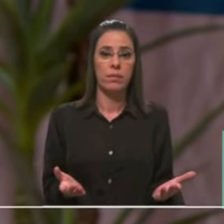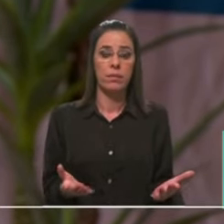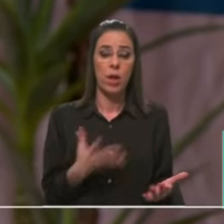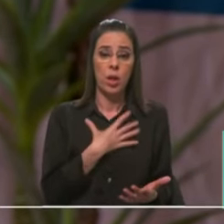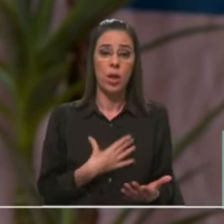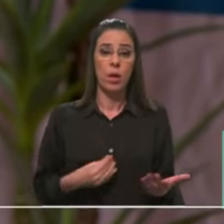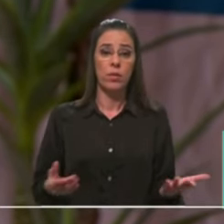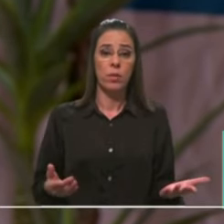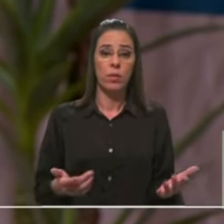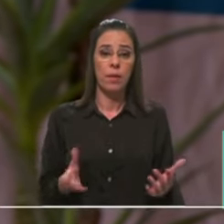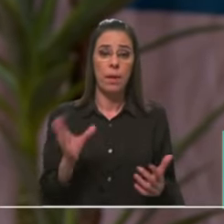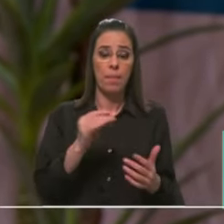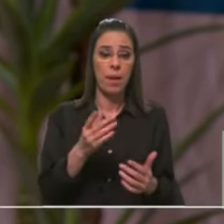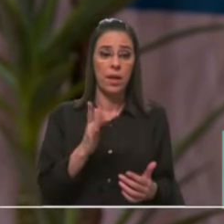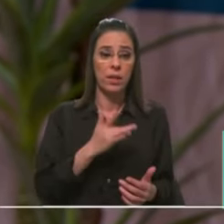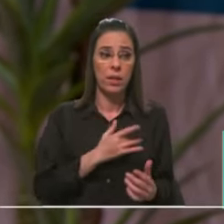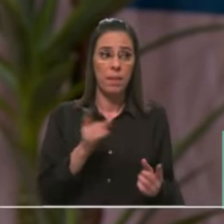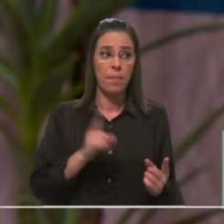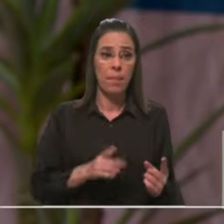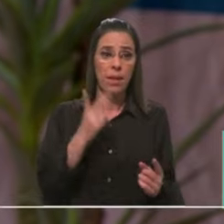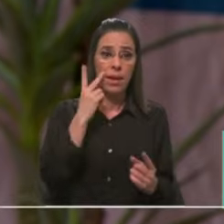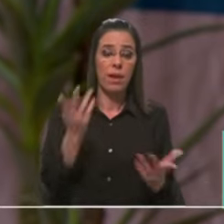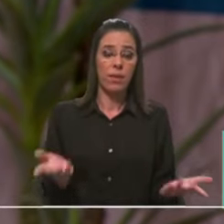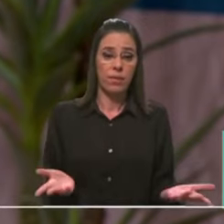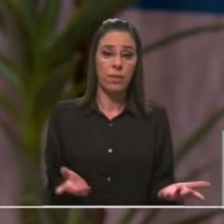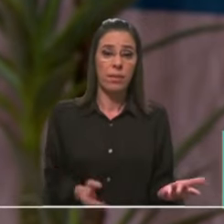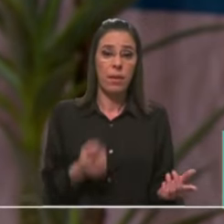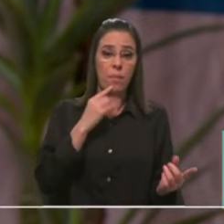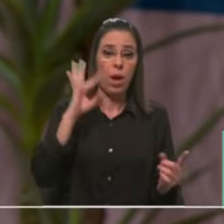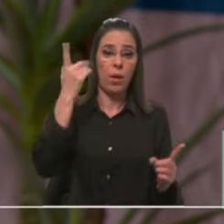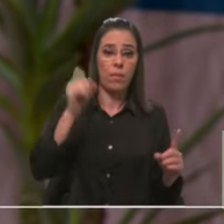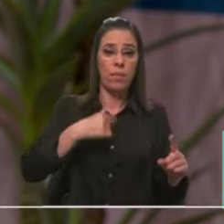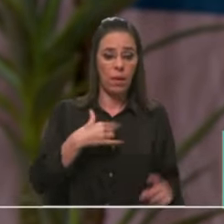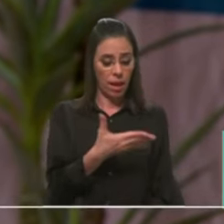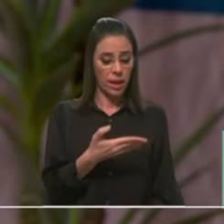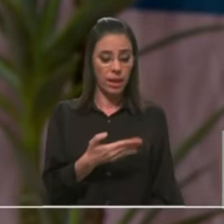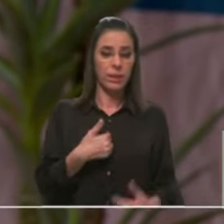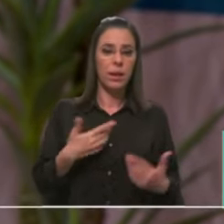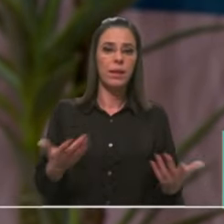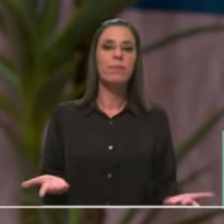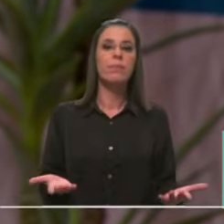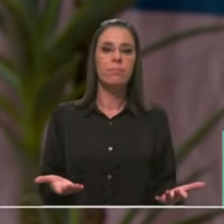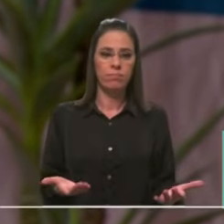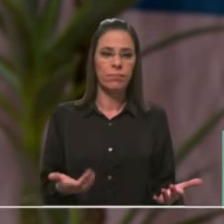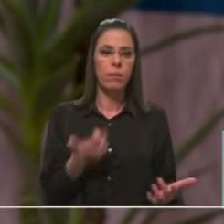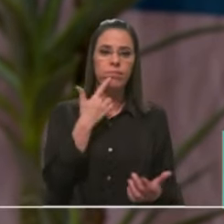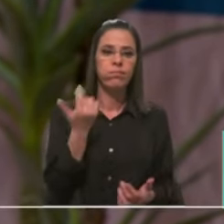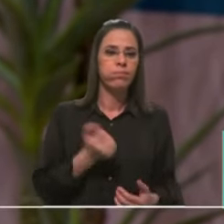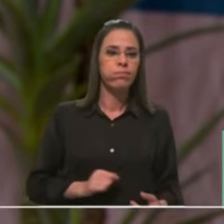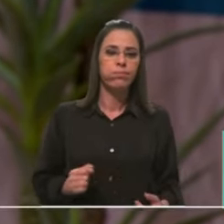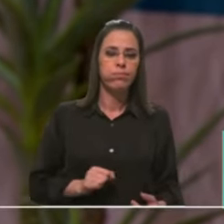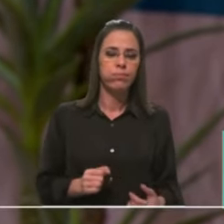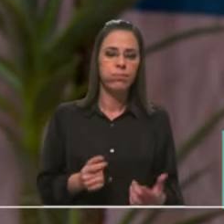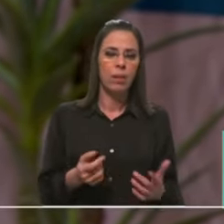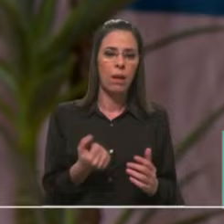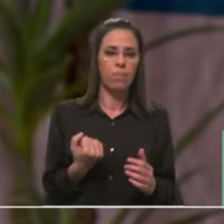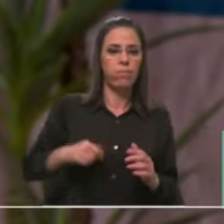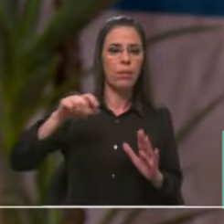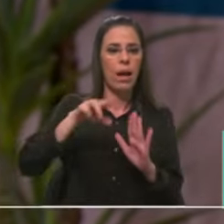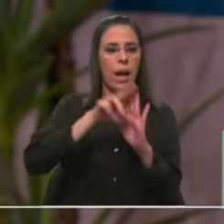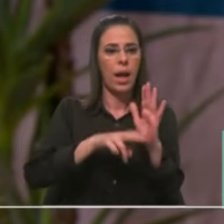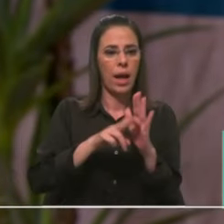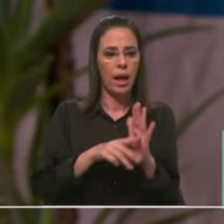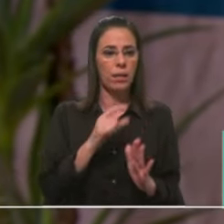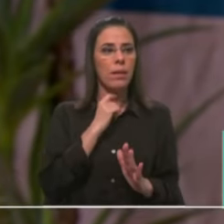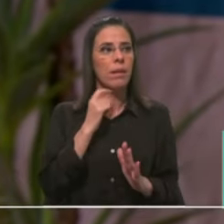ia gostar e que ia estar mais vezes apaixonado da vida mais vezes vi eu tinha 17 anos e portanto não ia estar enfim a violar as regras do do